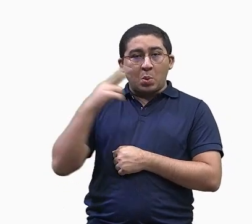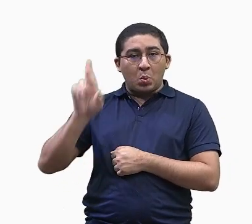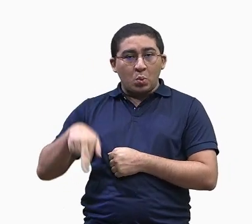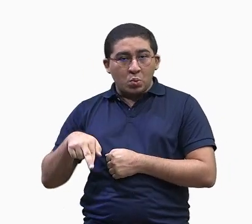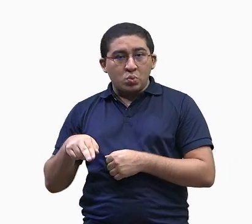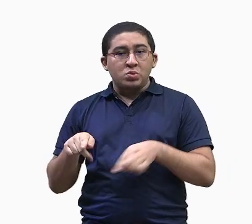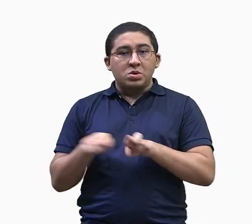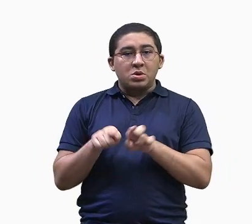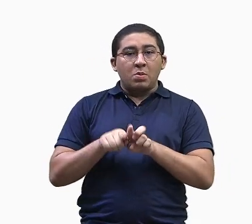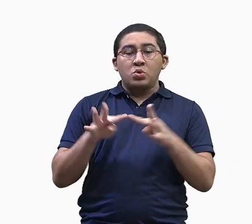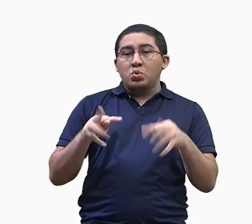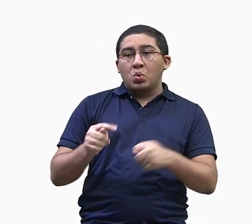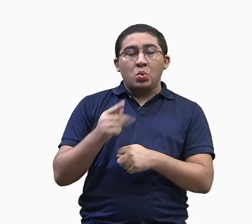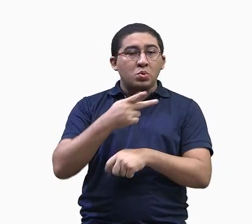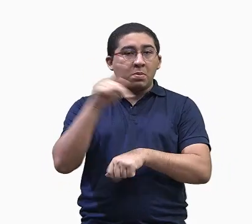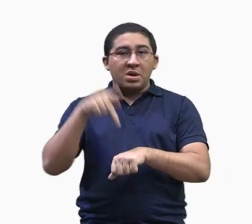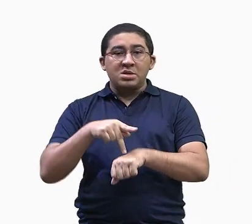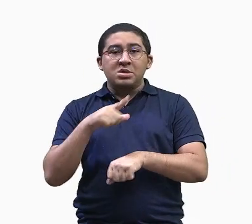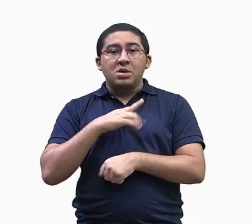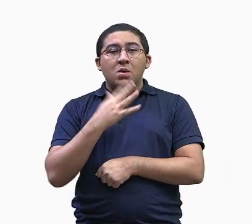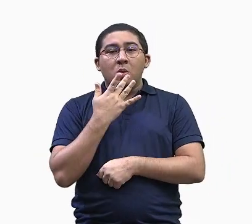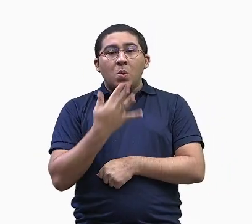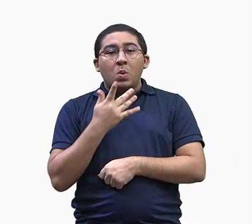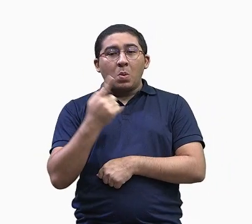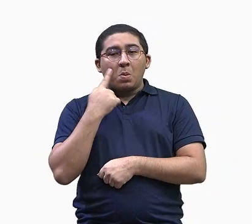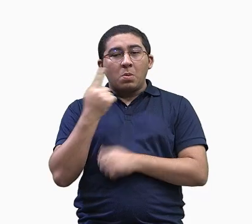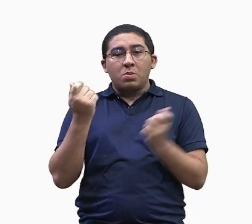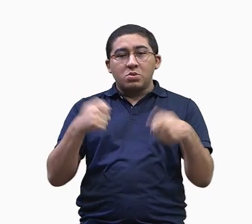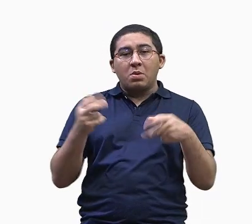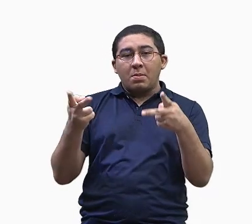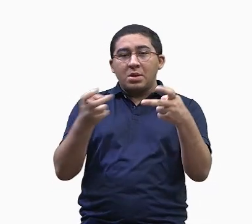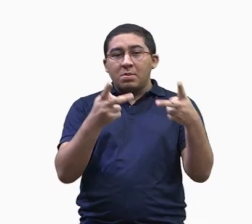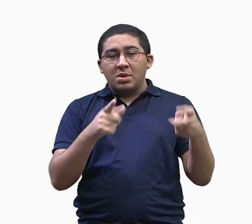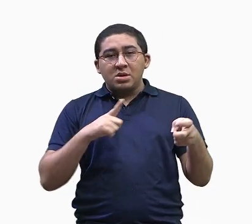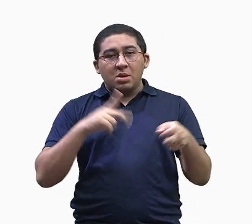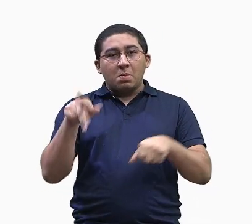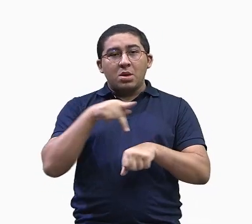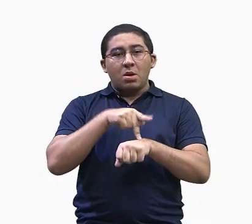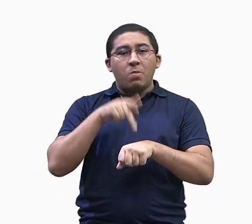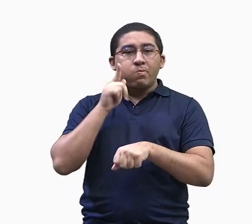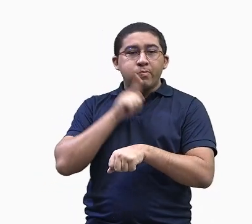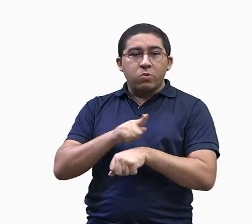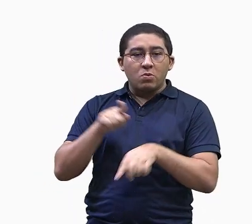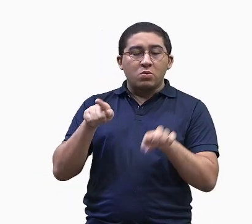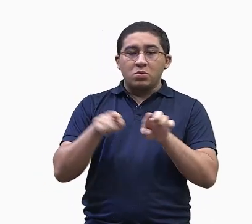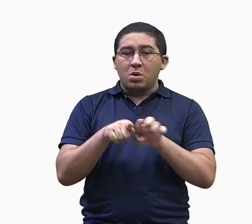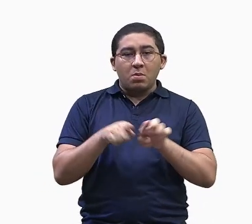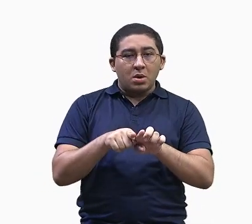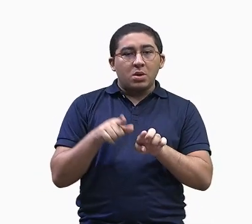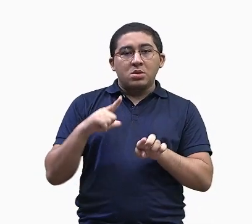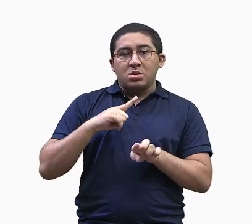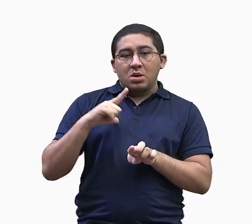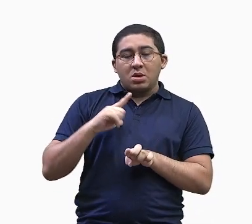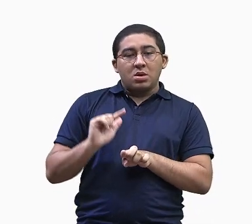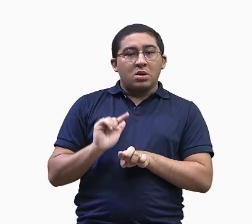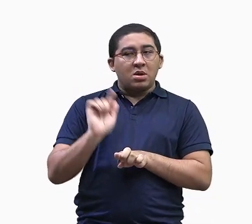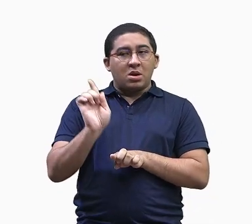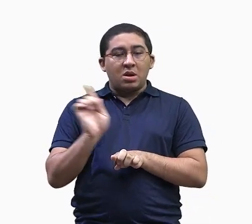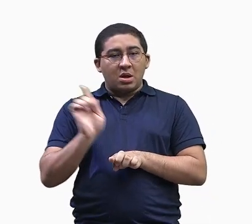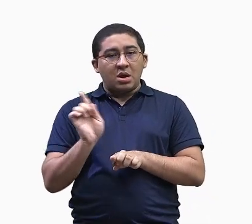estão destacados aí para vocês, né? Os Estados Unidos, ali em destaque maior, no